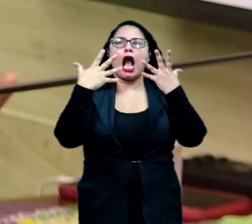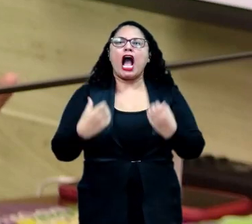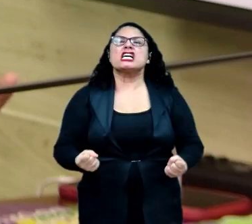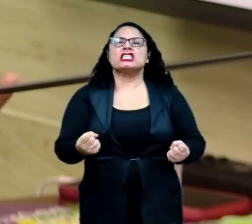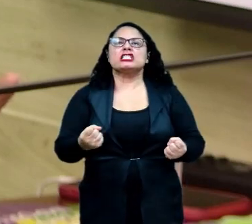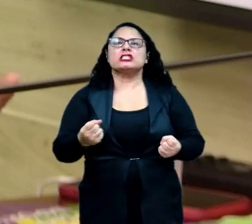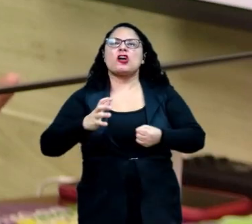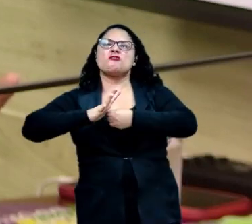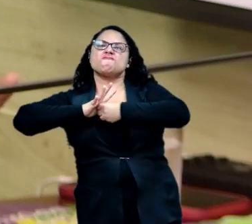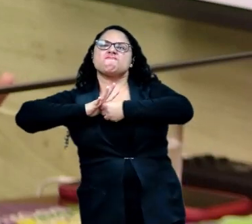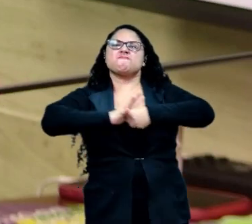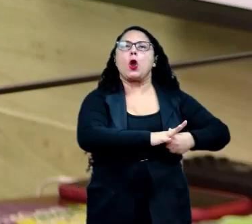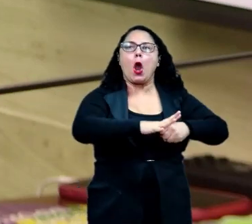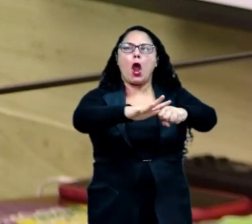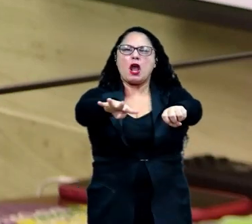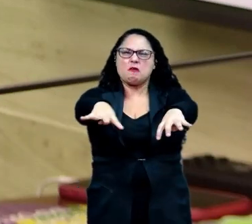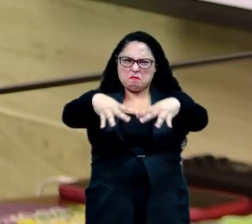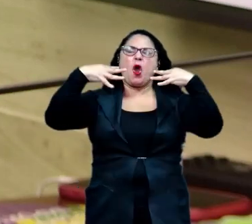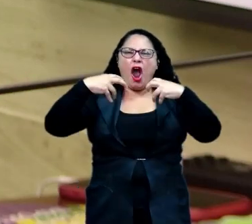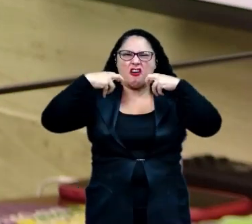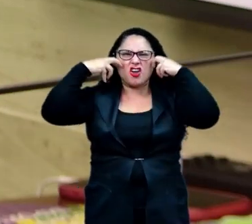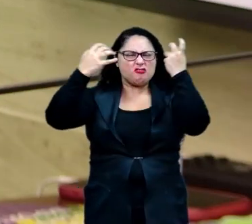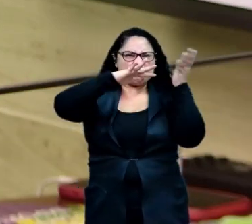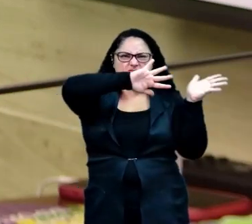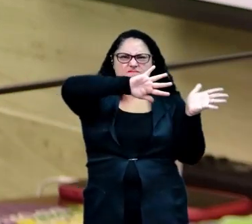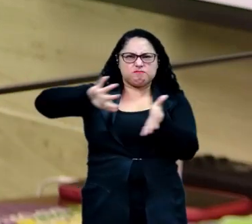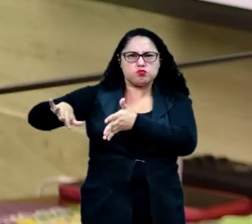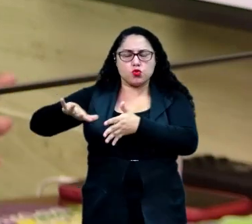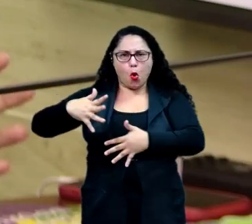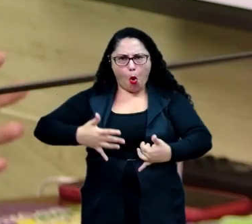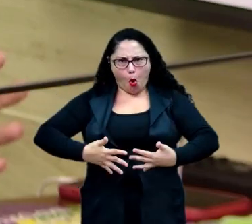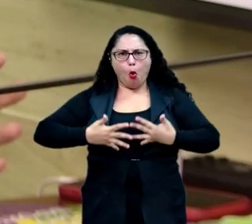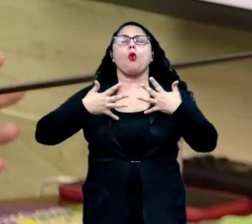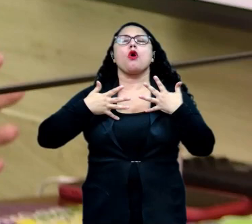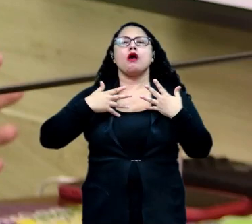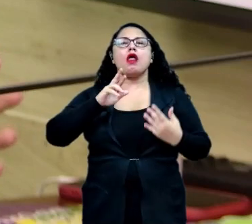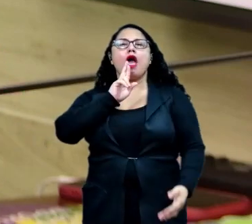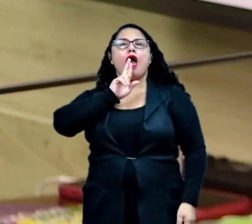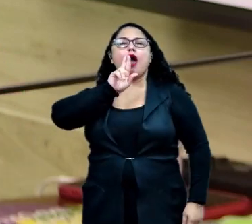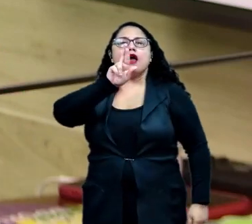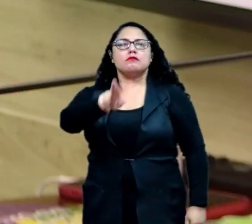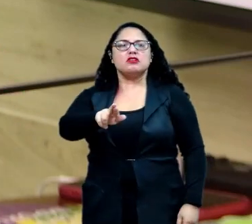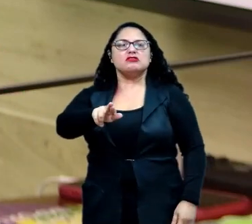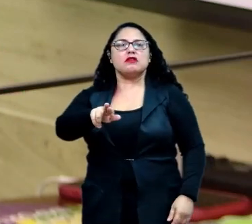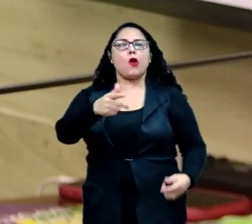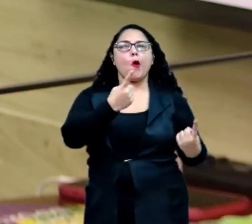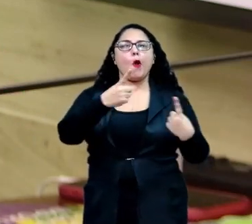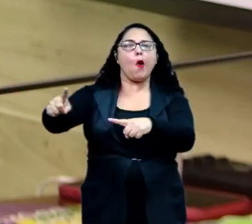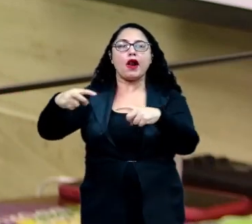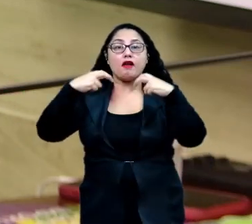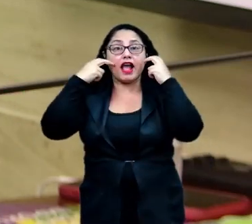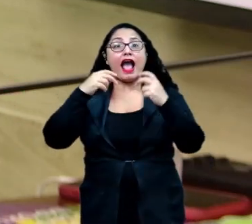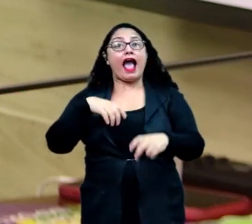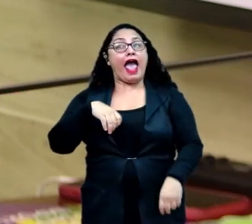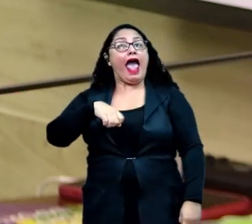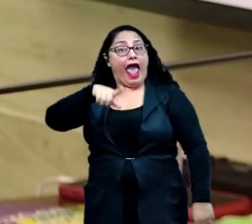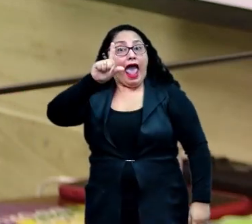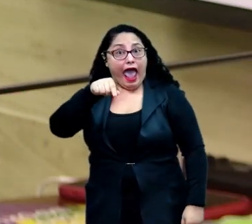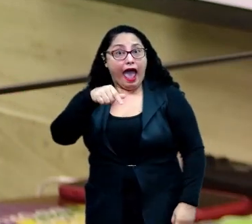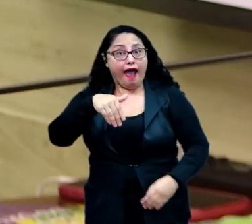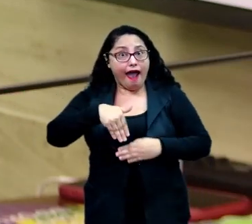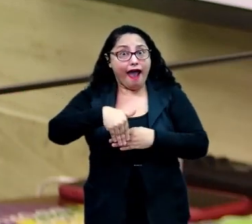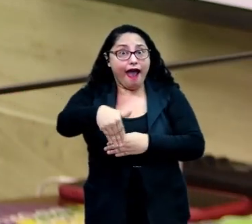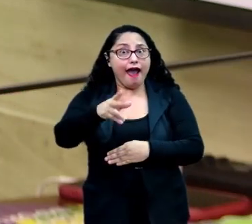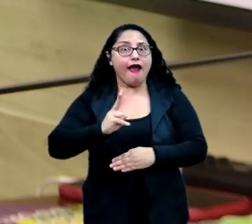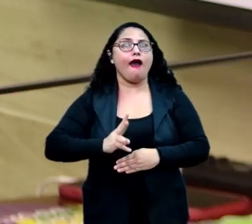aceitar a imposição da vergonha. Então, o orgulho é a resposta para a vergonha. Ainda é a resposta para a